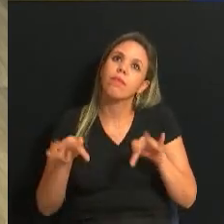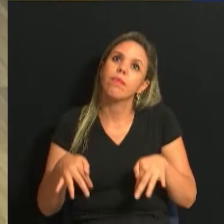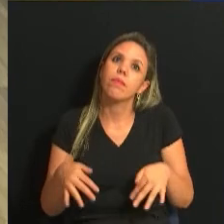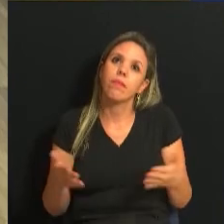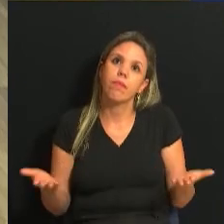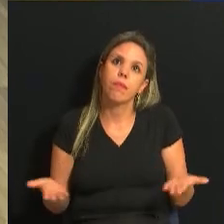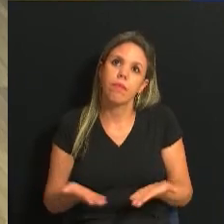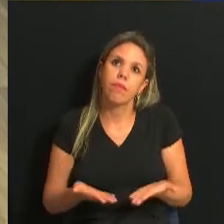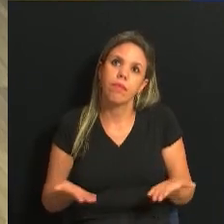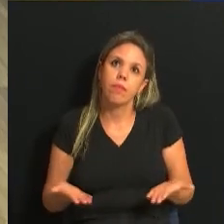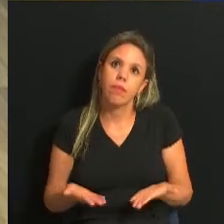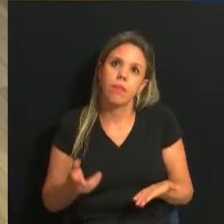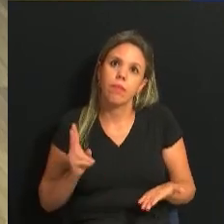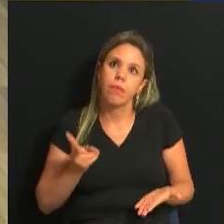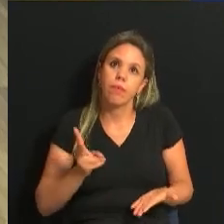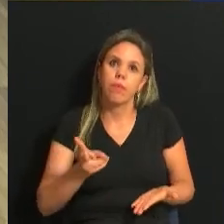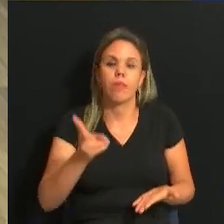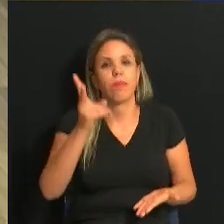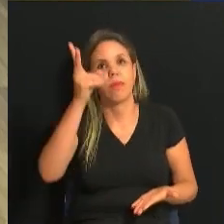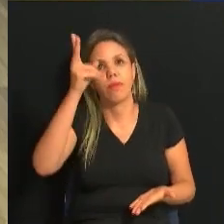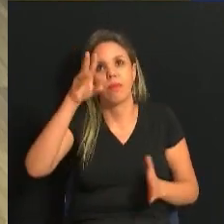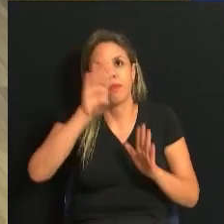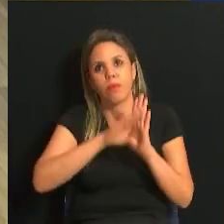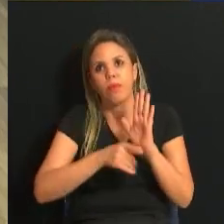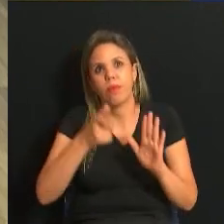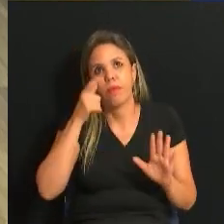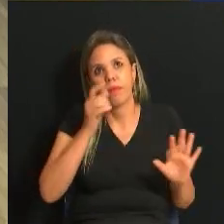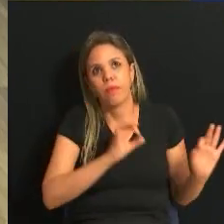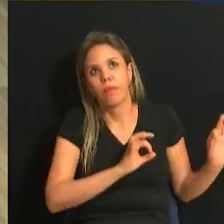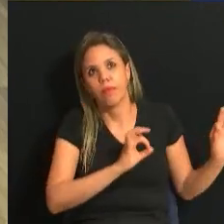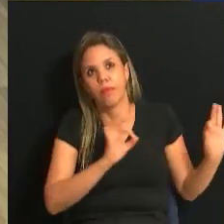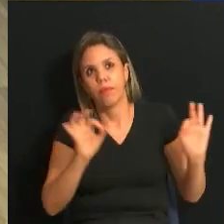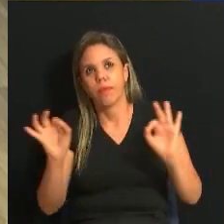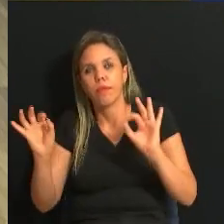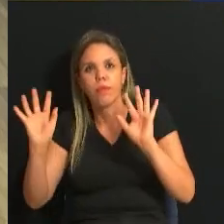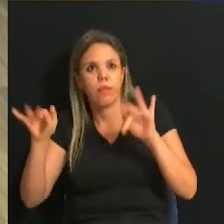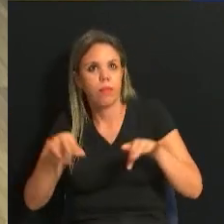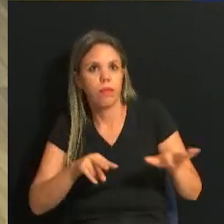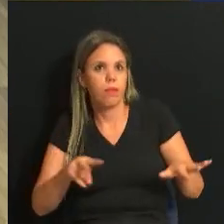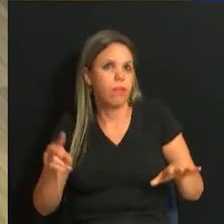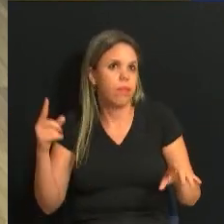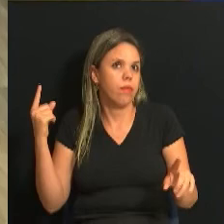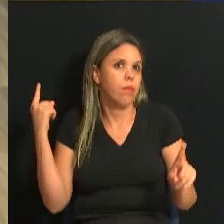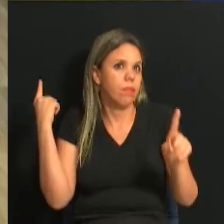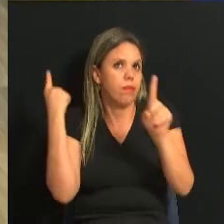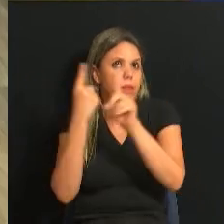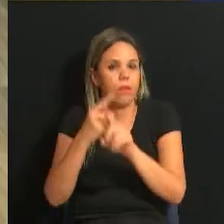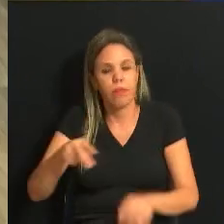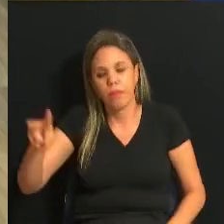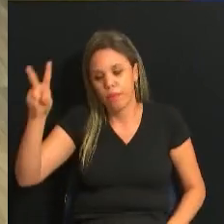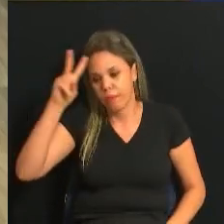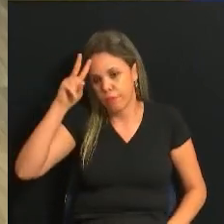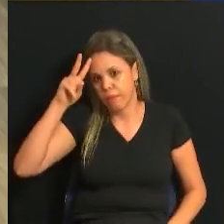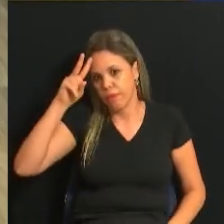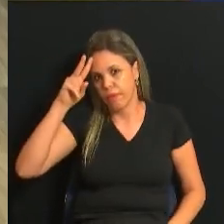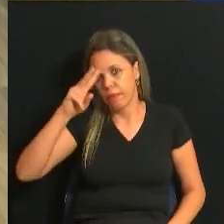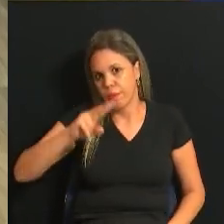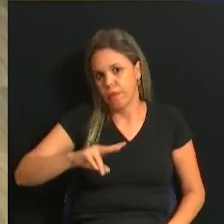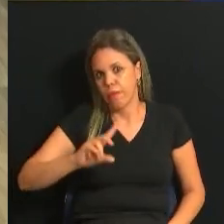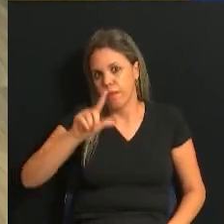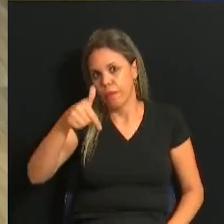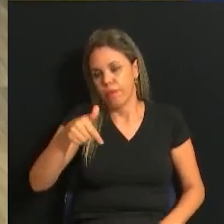aqui. Continue na nossa programação. Ótimo fim de semana e nos vemos na segunda-feira